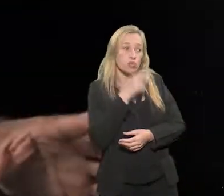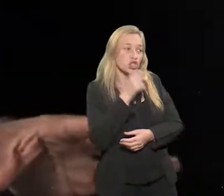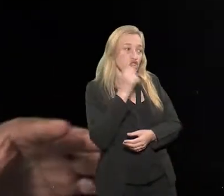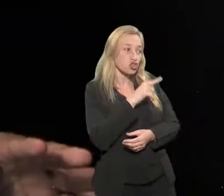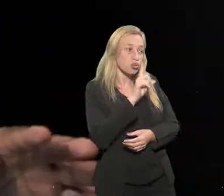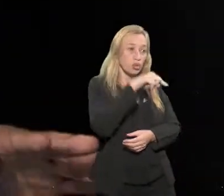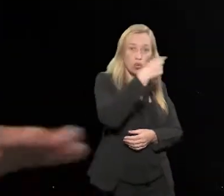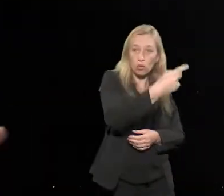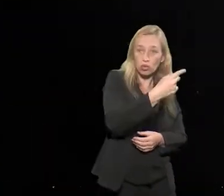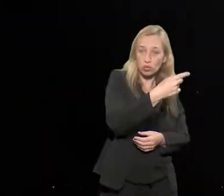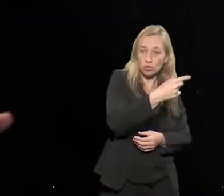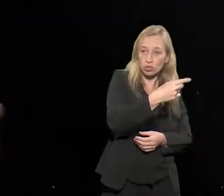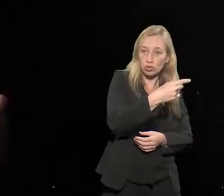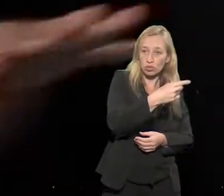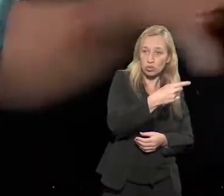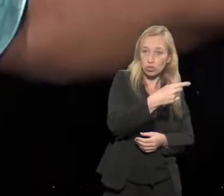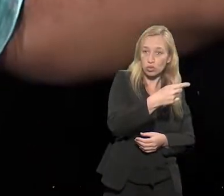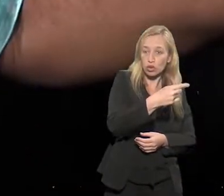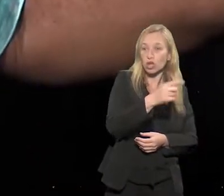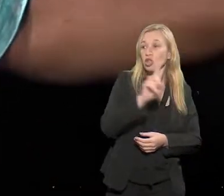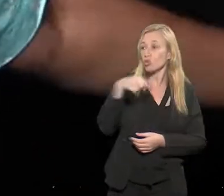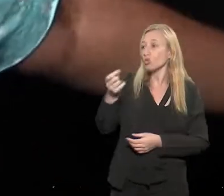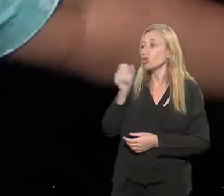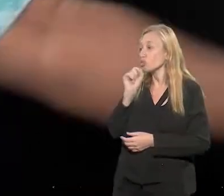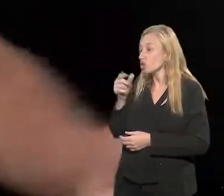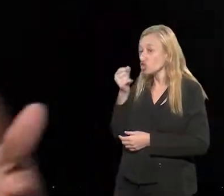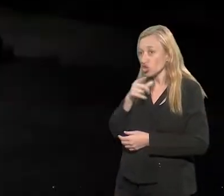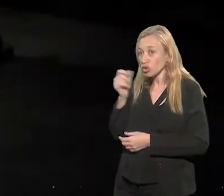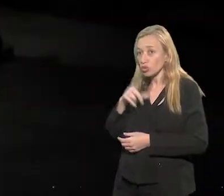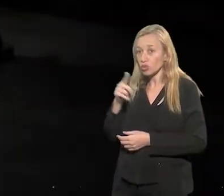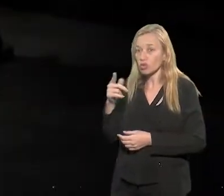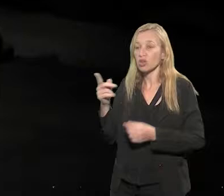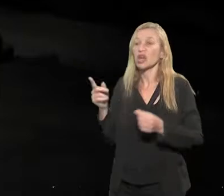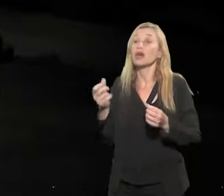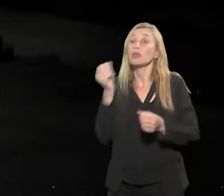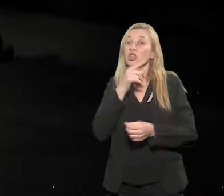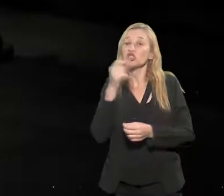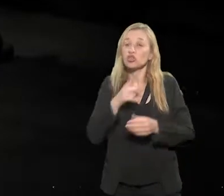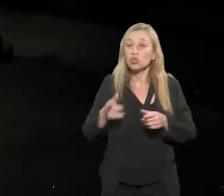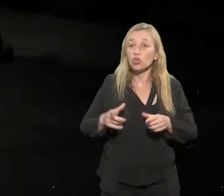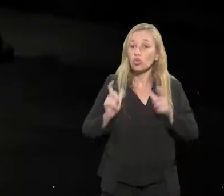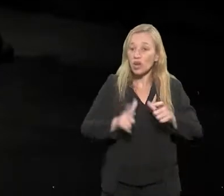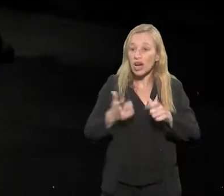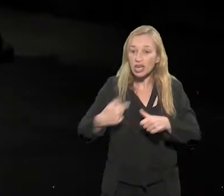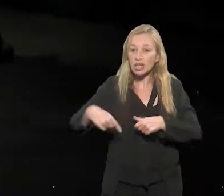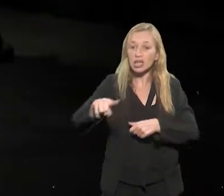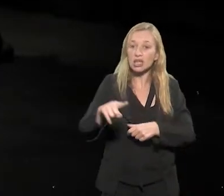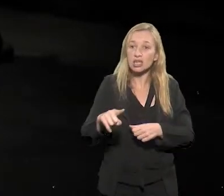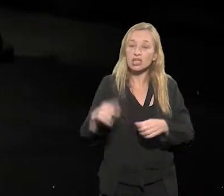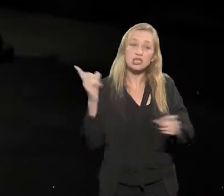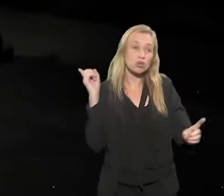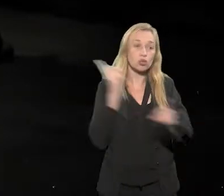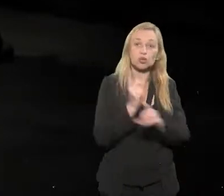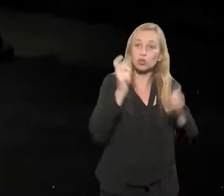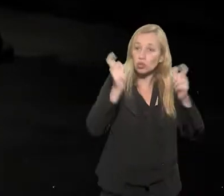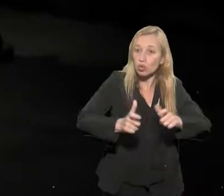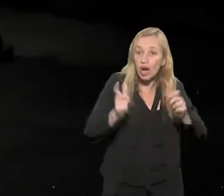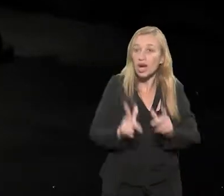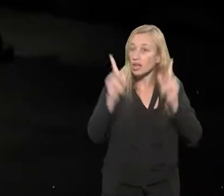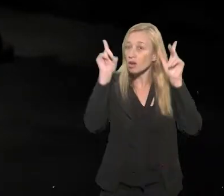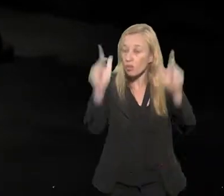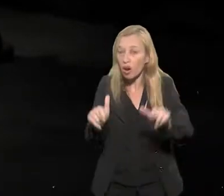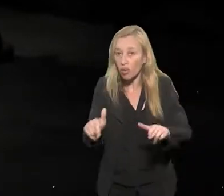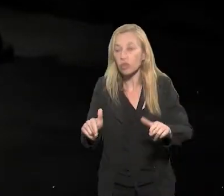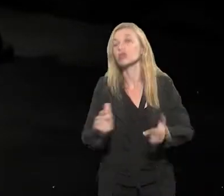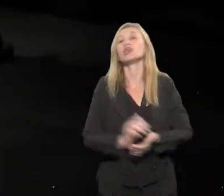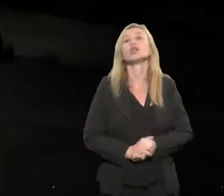passou a perna no outro, para dizer que cada um ia para um lado. E aí se encontraram os três na Mangueira, no mesmo lugar. E aí meu tio veio